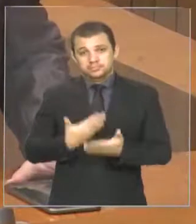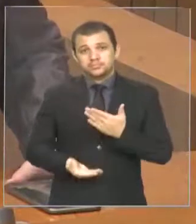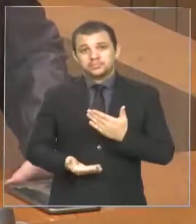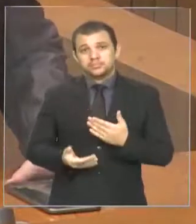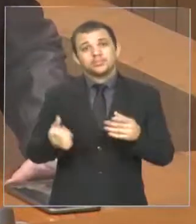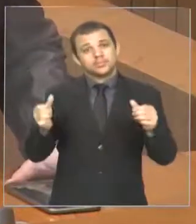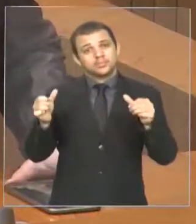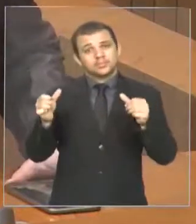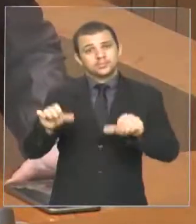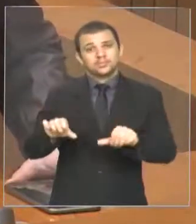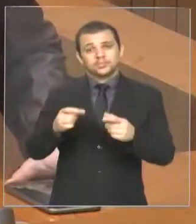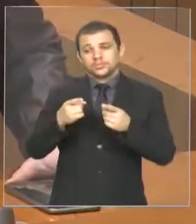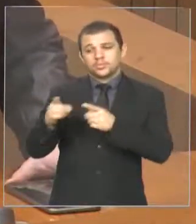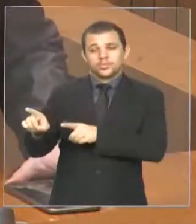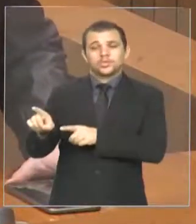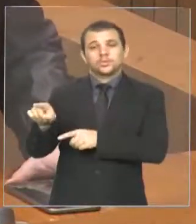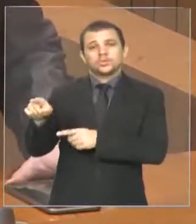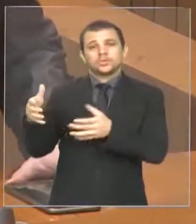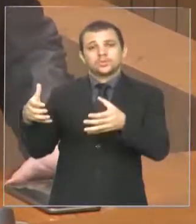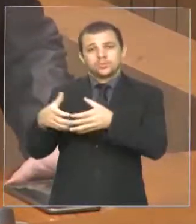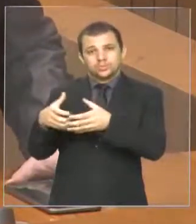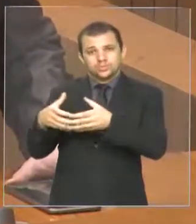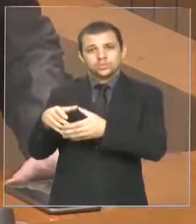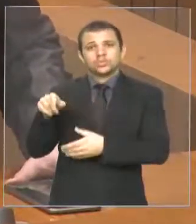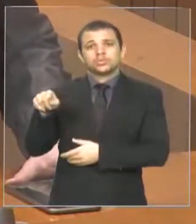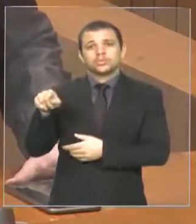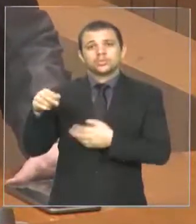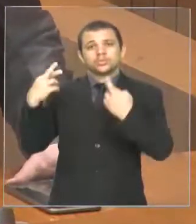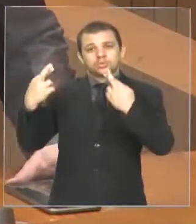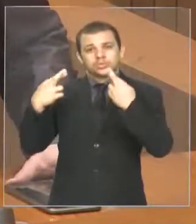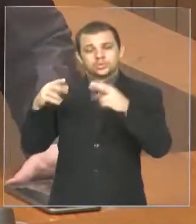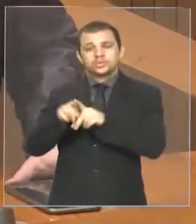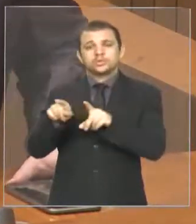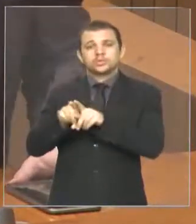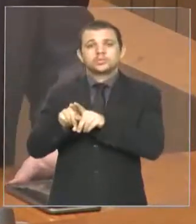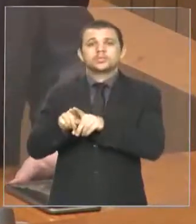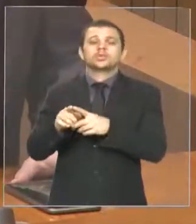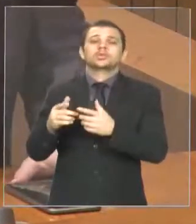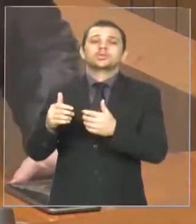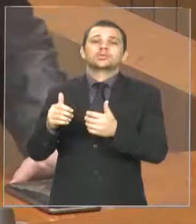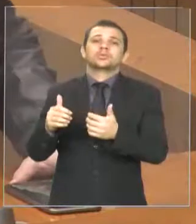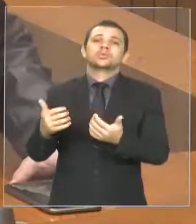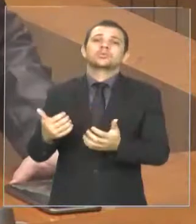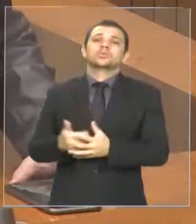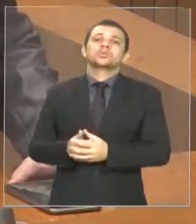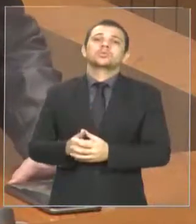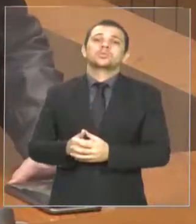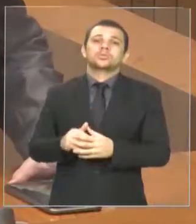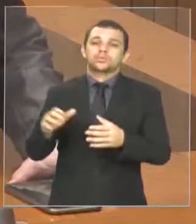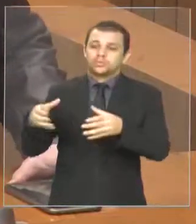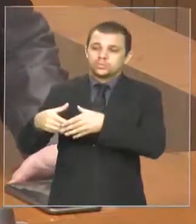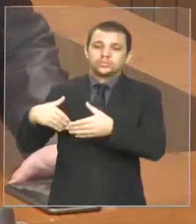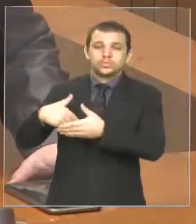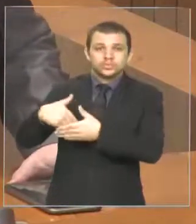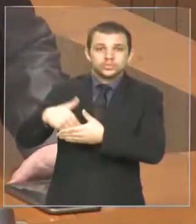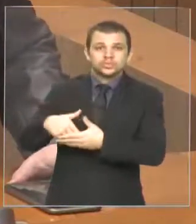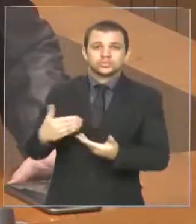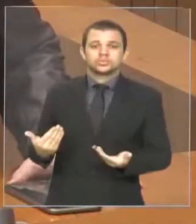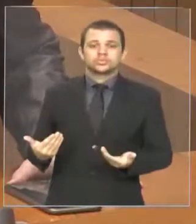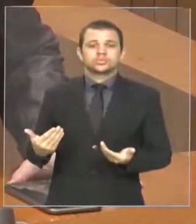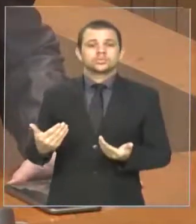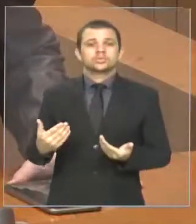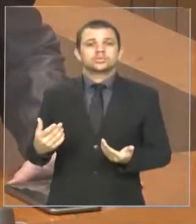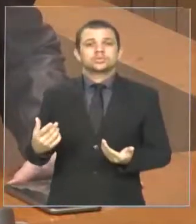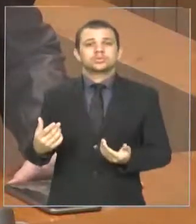o clube, numa medida que deveria, numa regra que seria totalmente legítima se